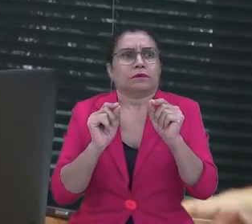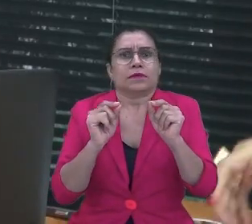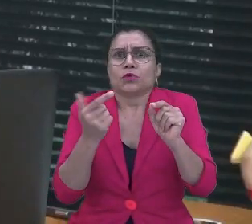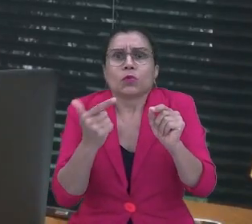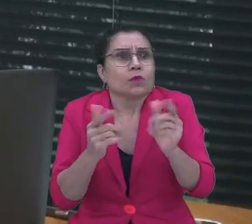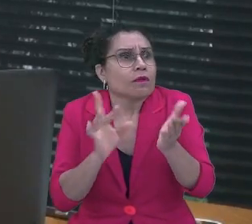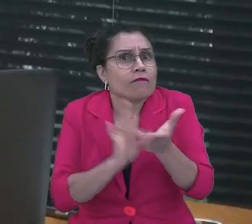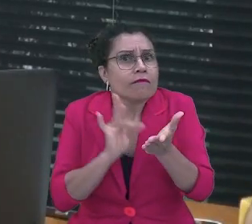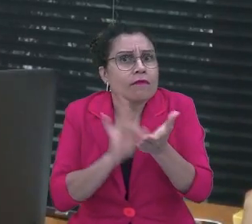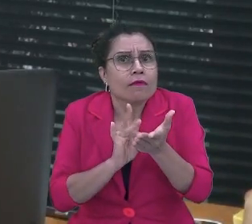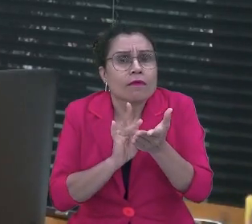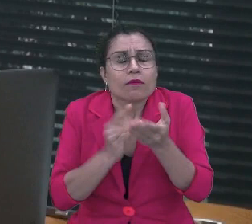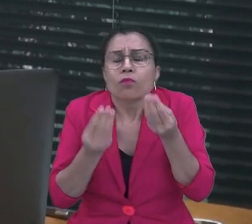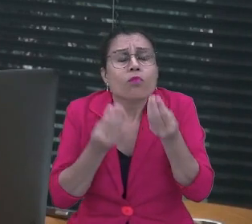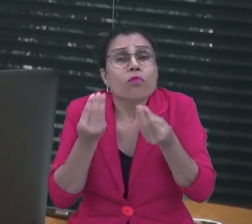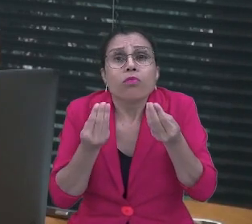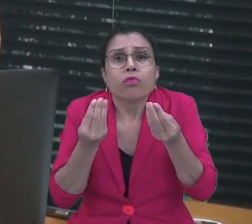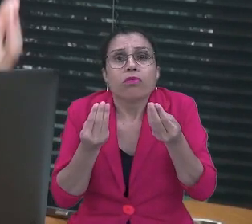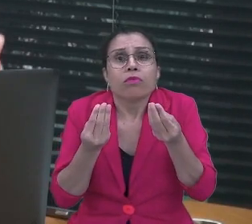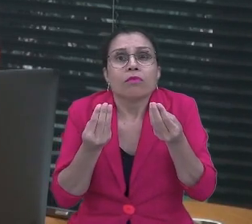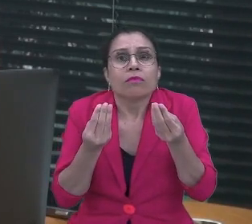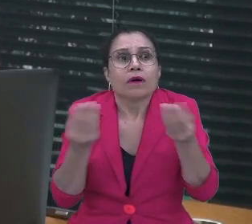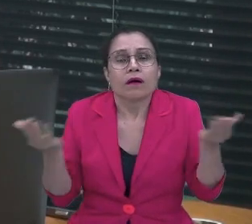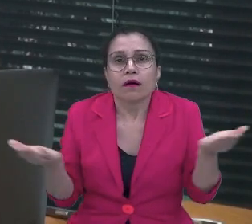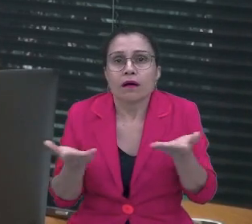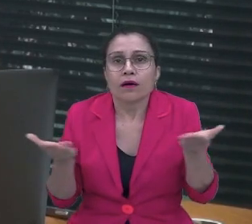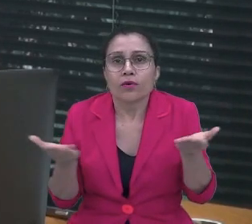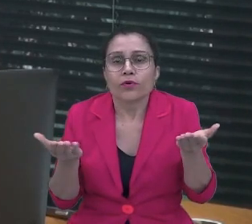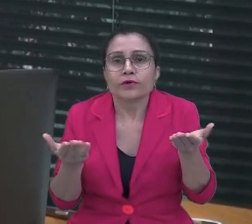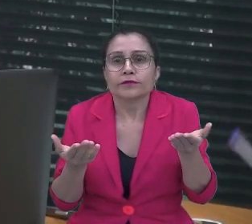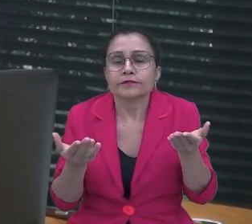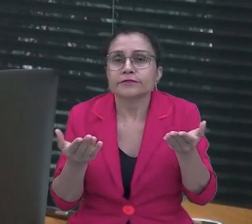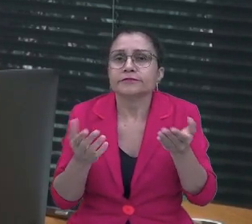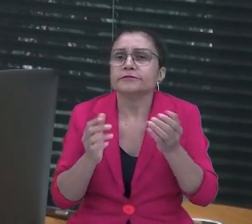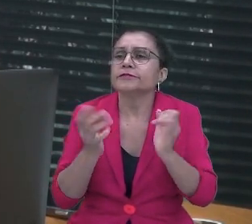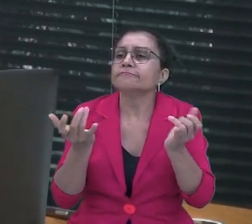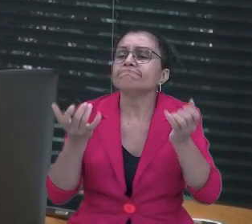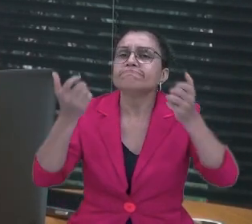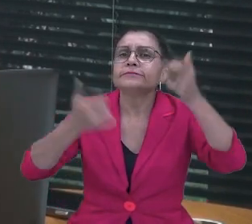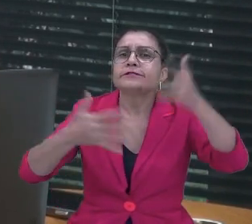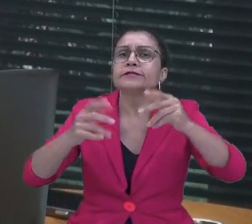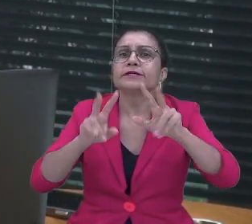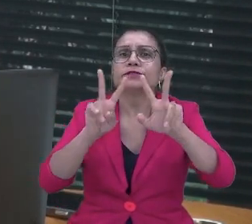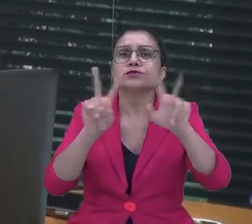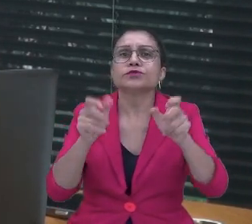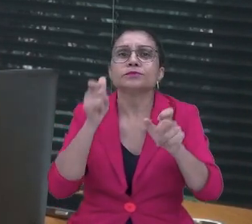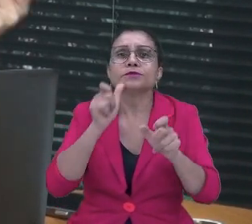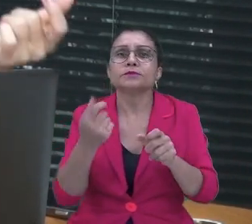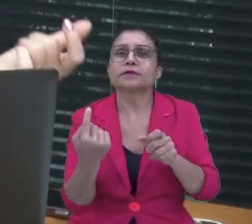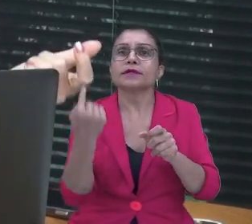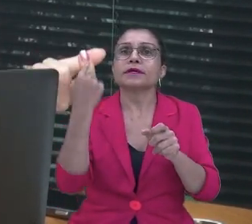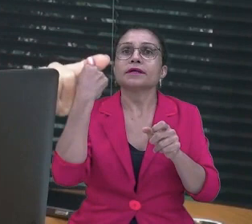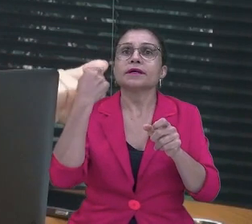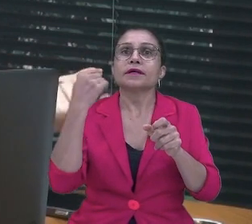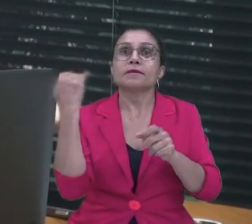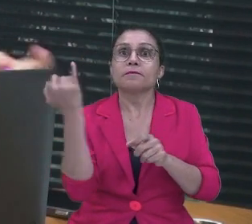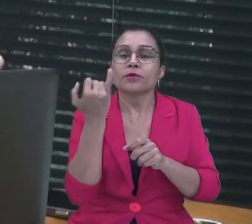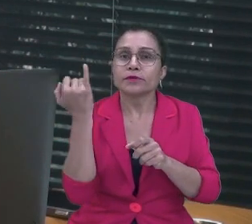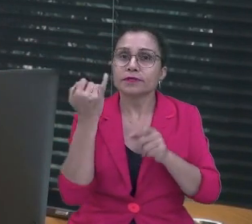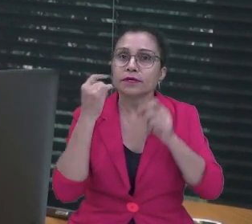surreal diante do que a gente vive hoje. E a senhora citando essas mulheres, né? Como é importante termos esse